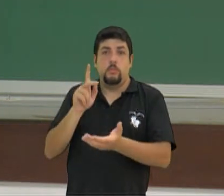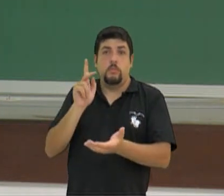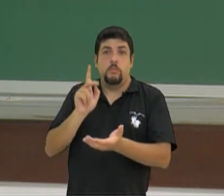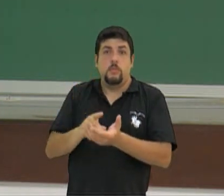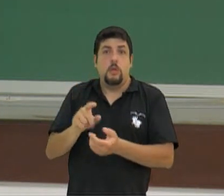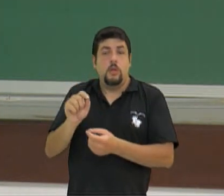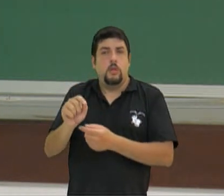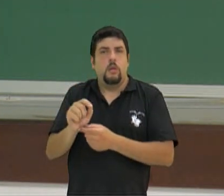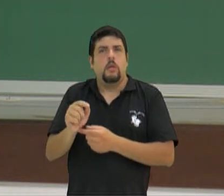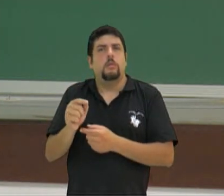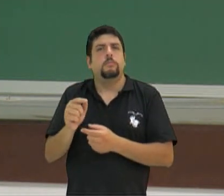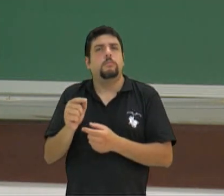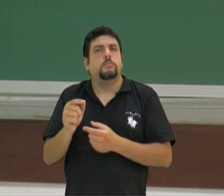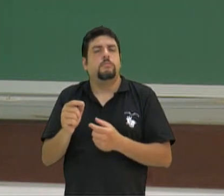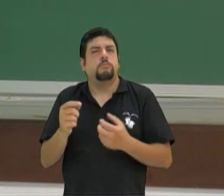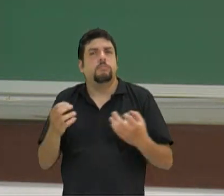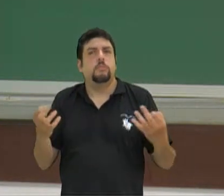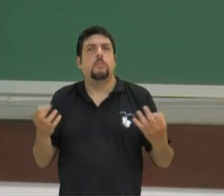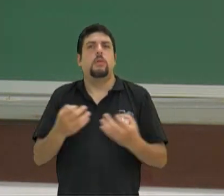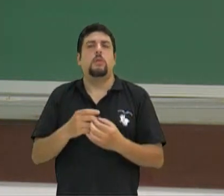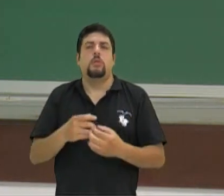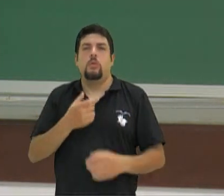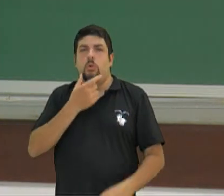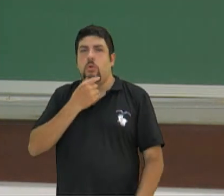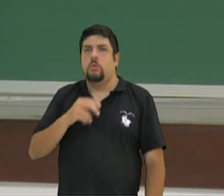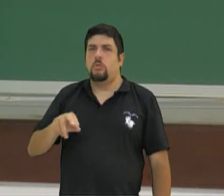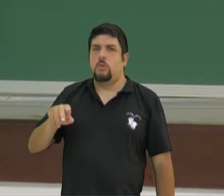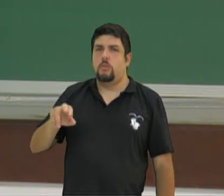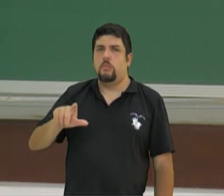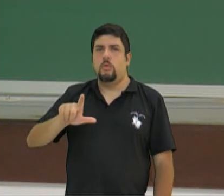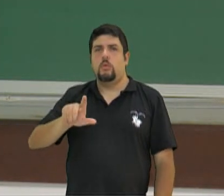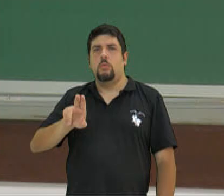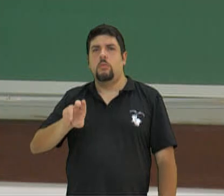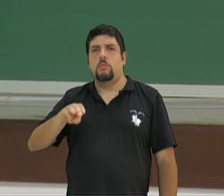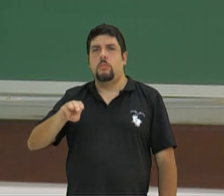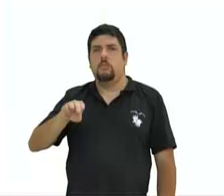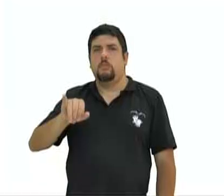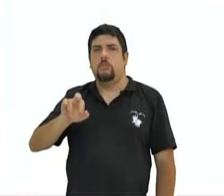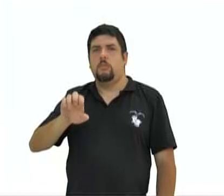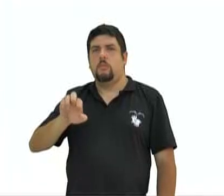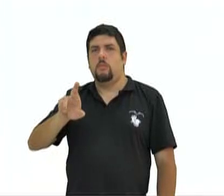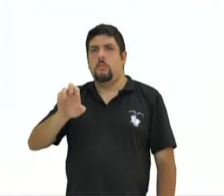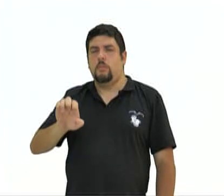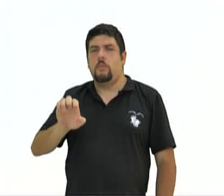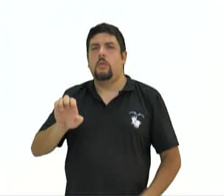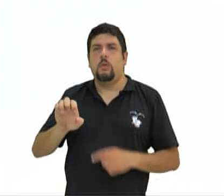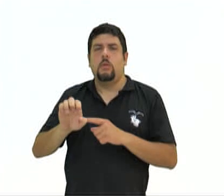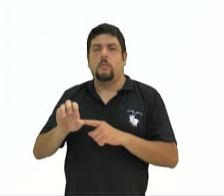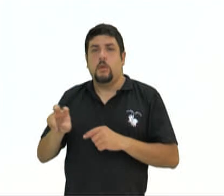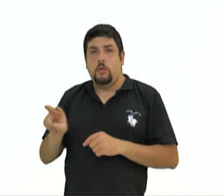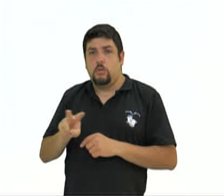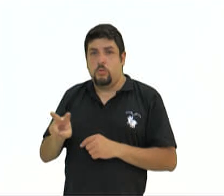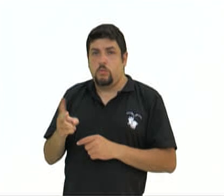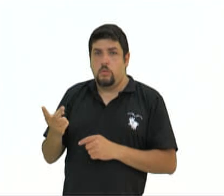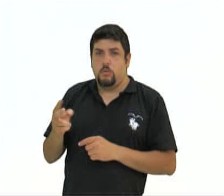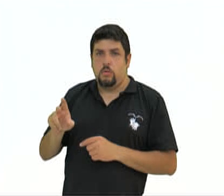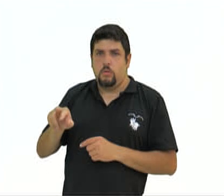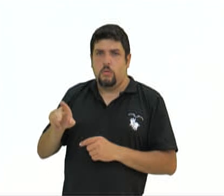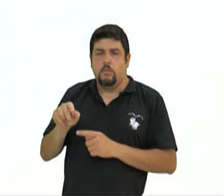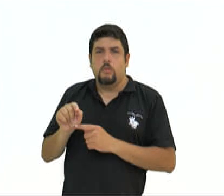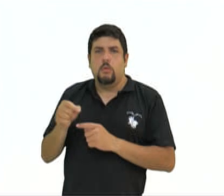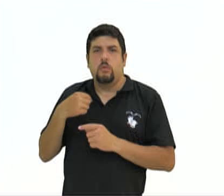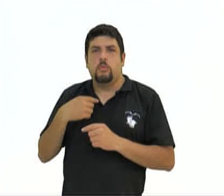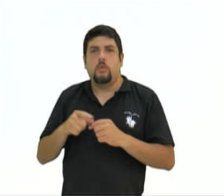gol da história do cinema, né, que os irmãos Lumière, né, e o Auguste e o Louis desenvolveram o cinematógrafo, ao contrário dos